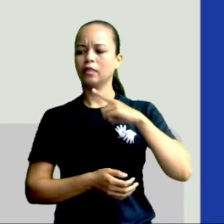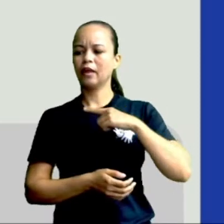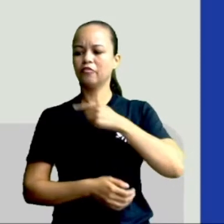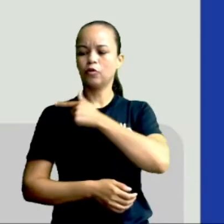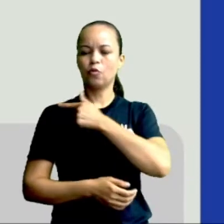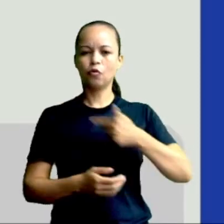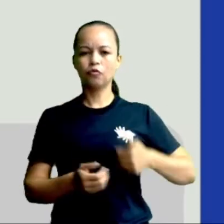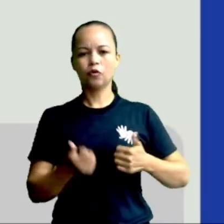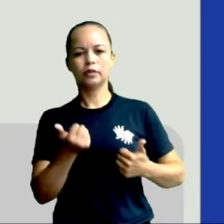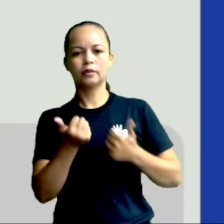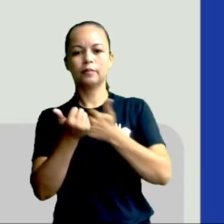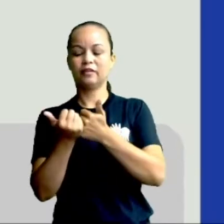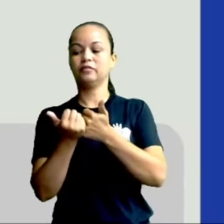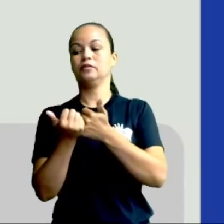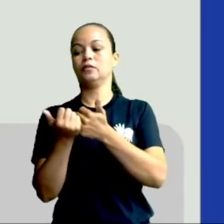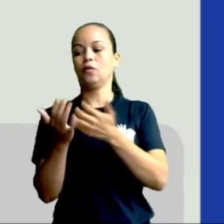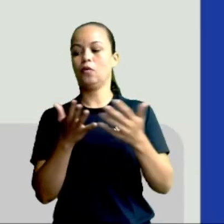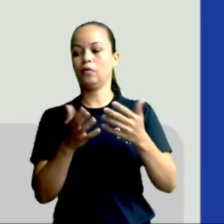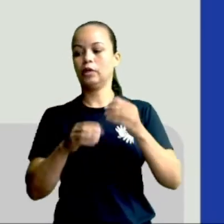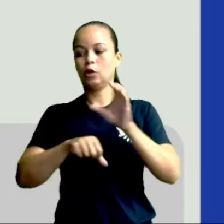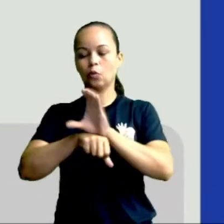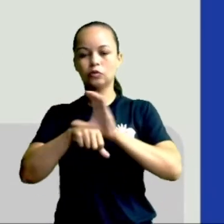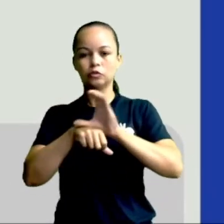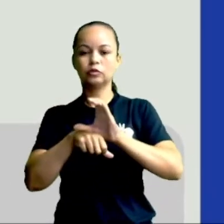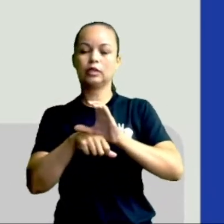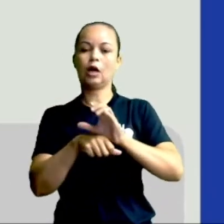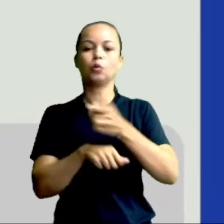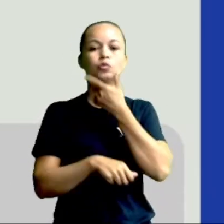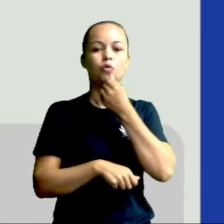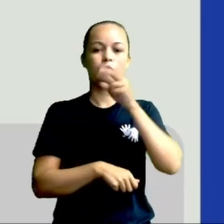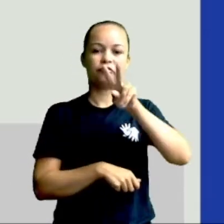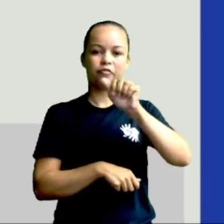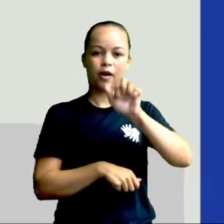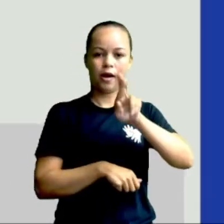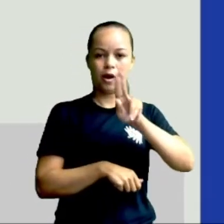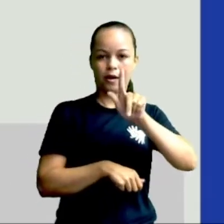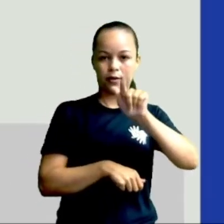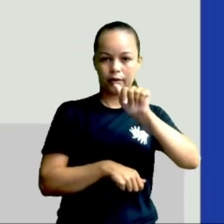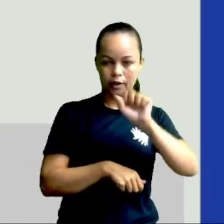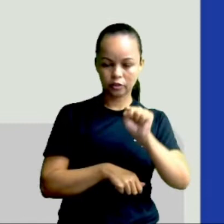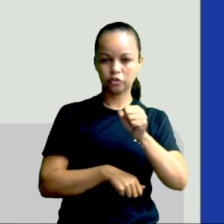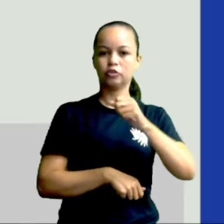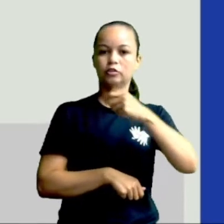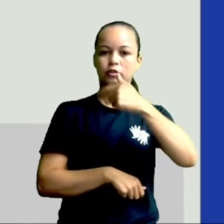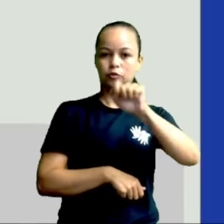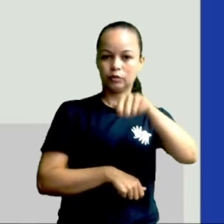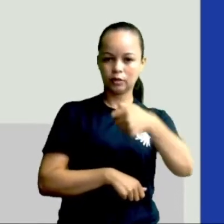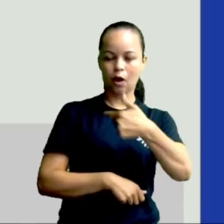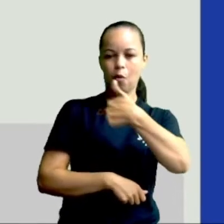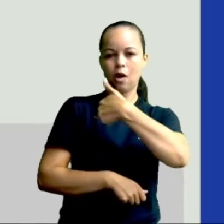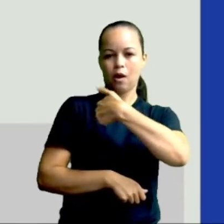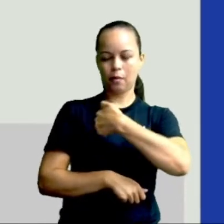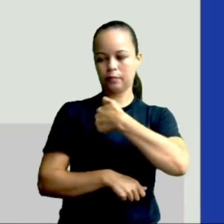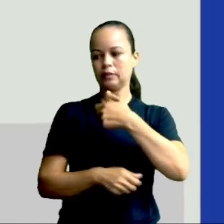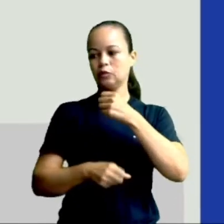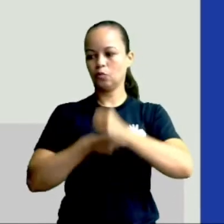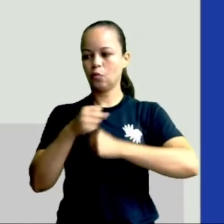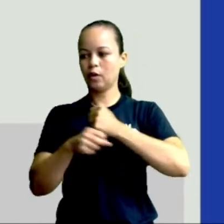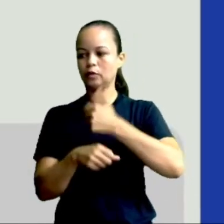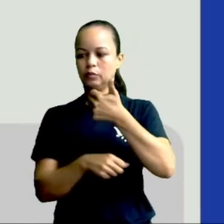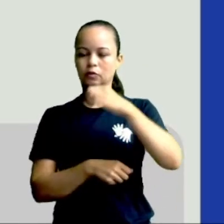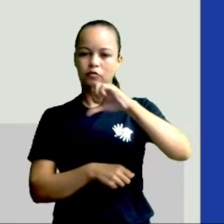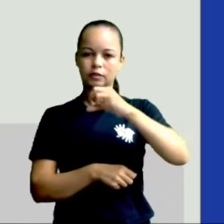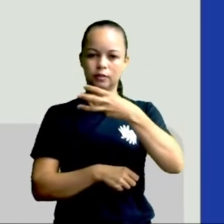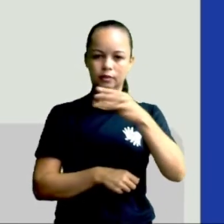tem o governo provisório e constitucional de Vargas, conhecida como a Era Vargas, né, que na verdade vai de